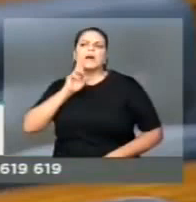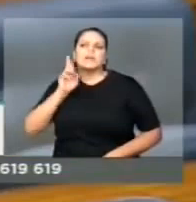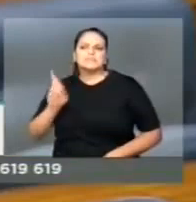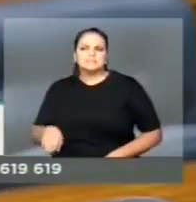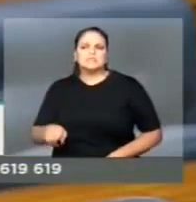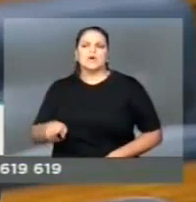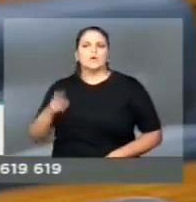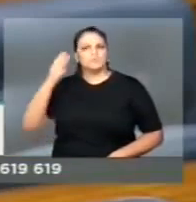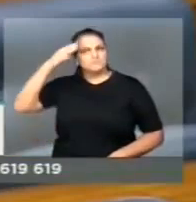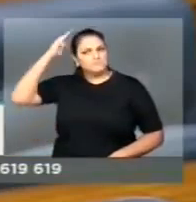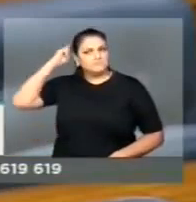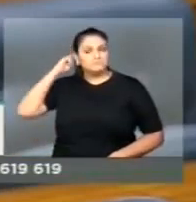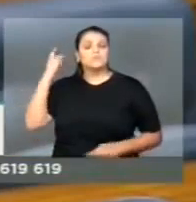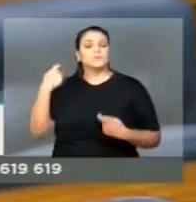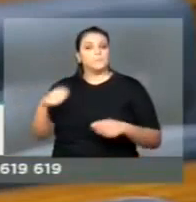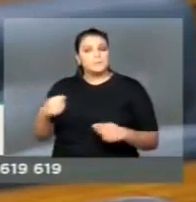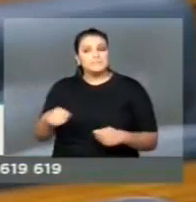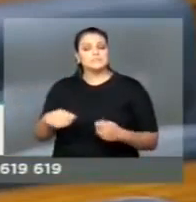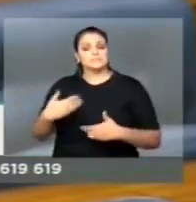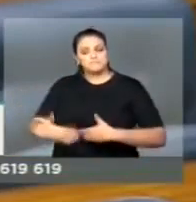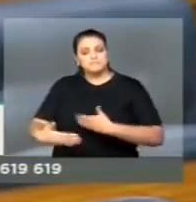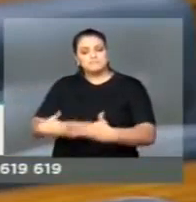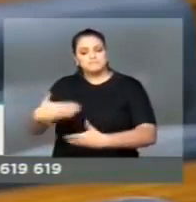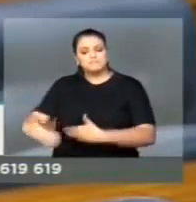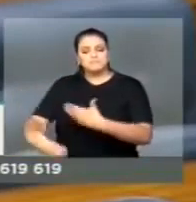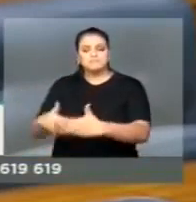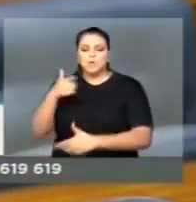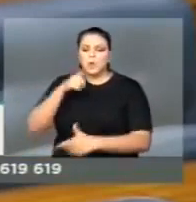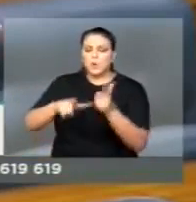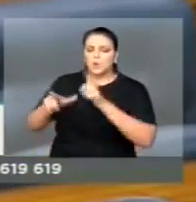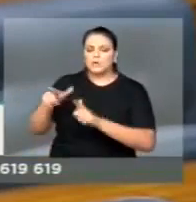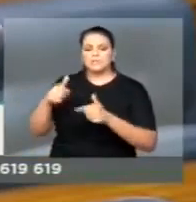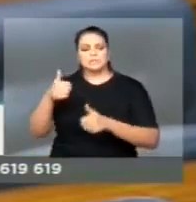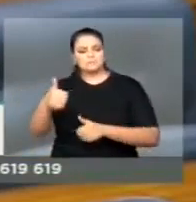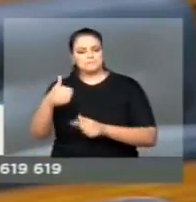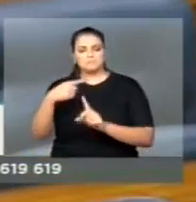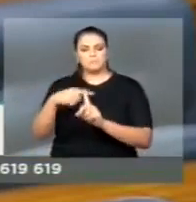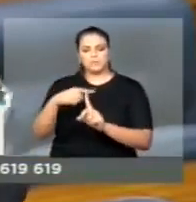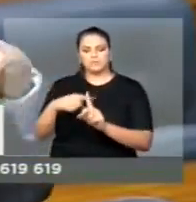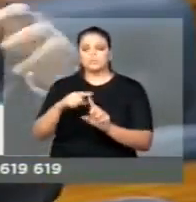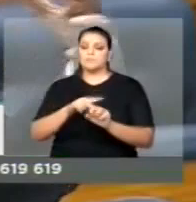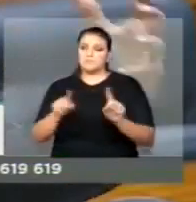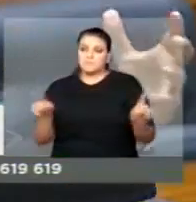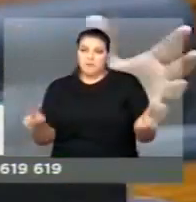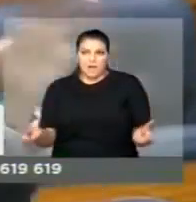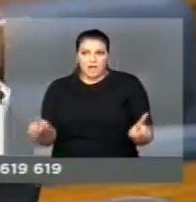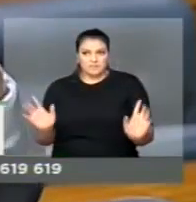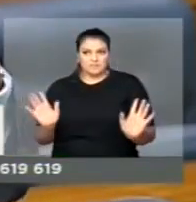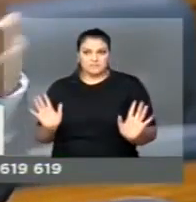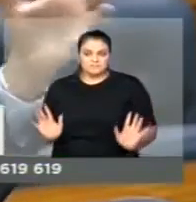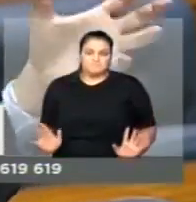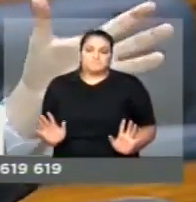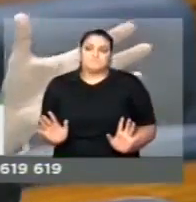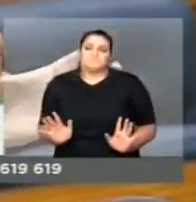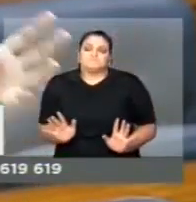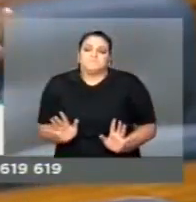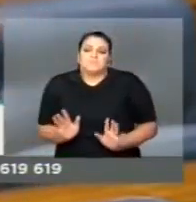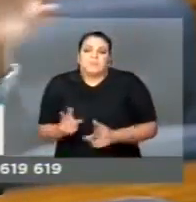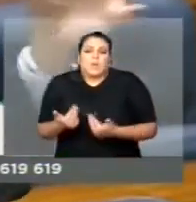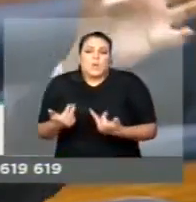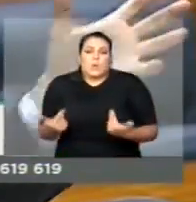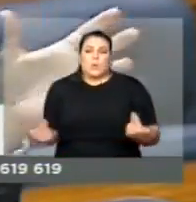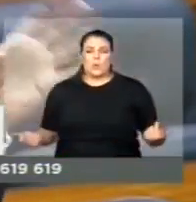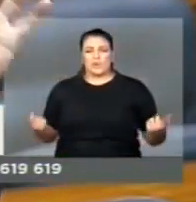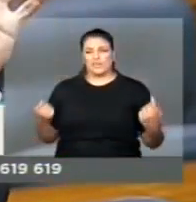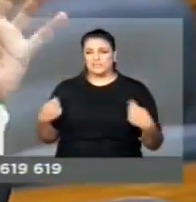lhe dar a credibilidade necessária para enfrentar esses problemas estruturais, me parece fundamental se desfazer de alguns entulhos